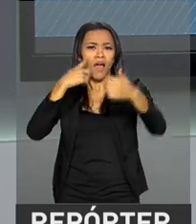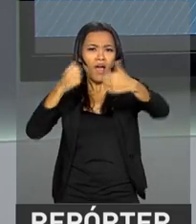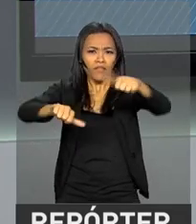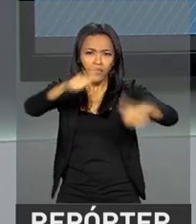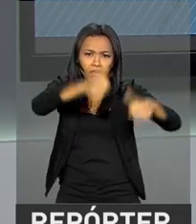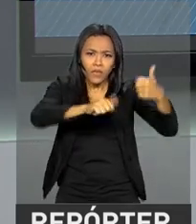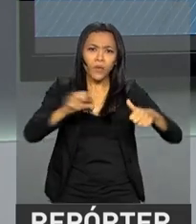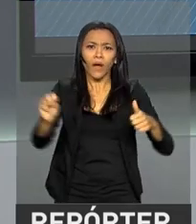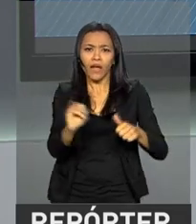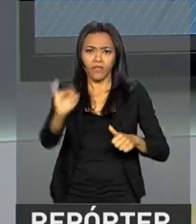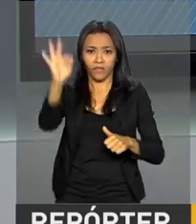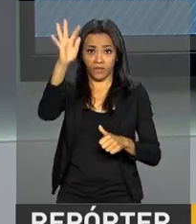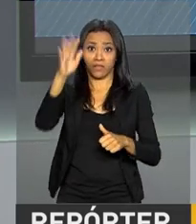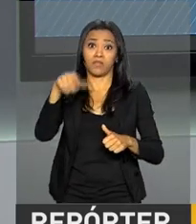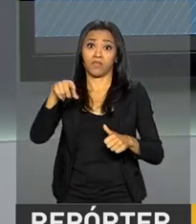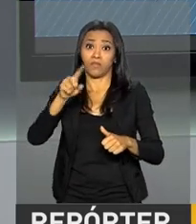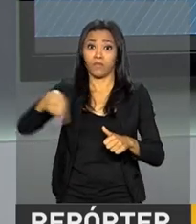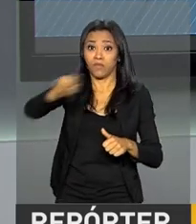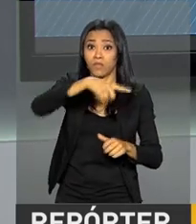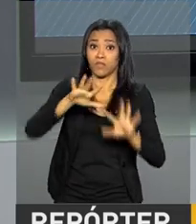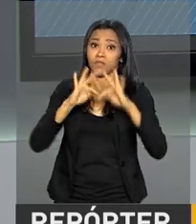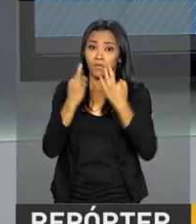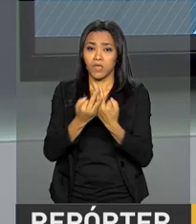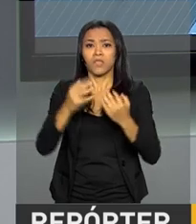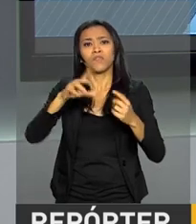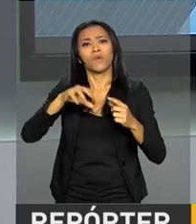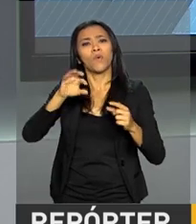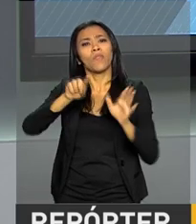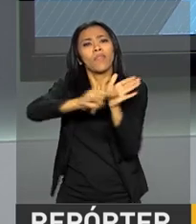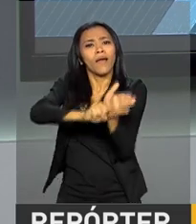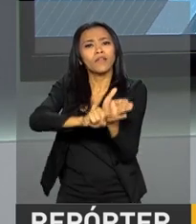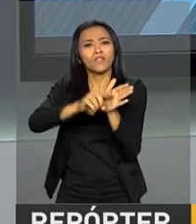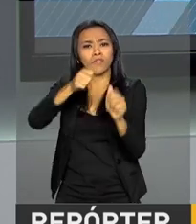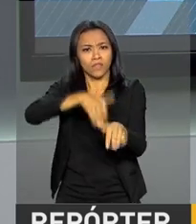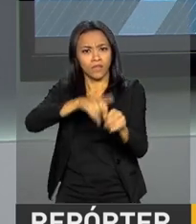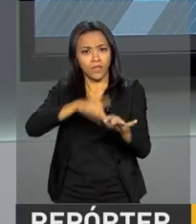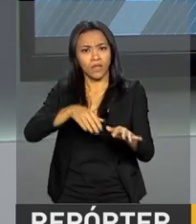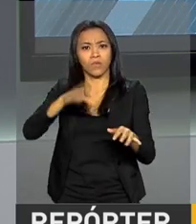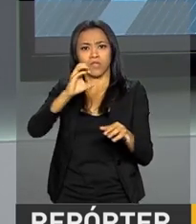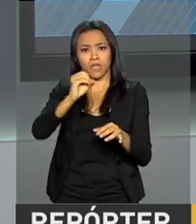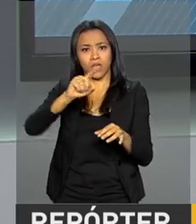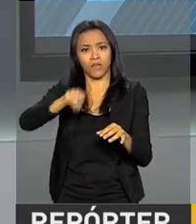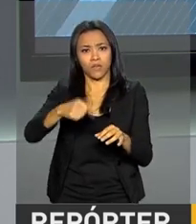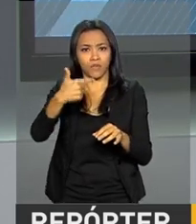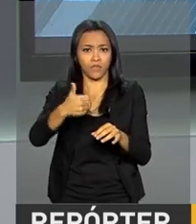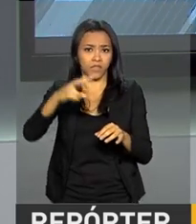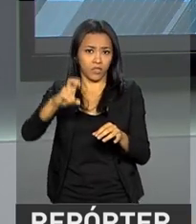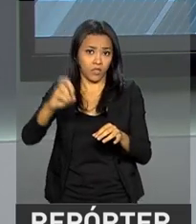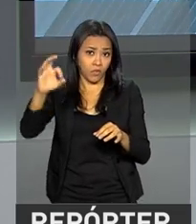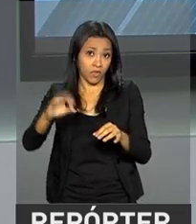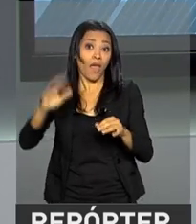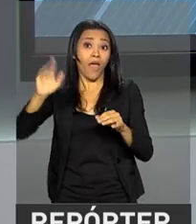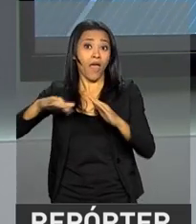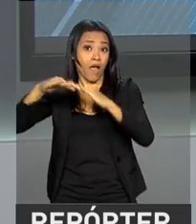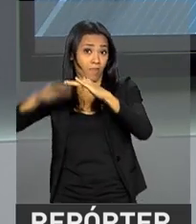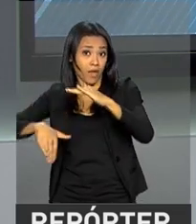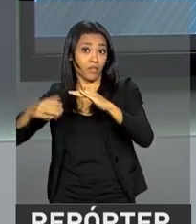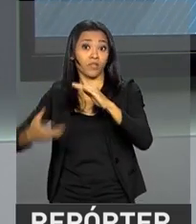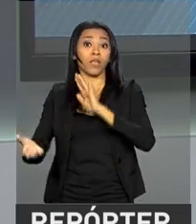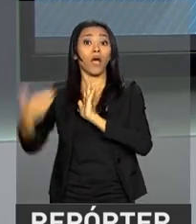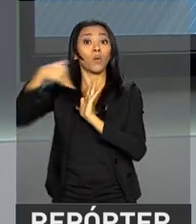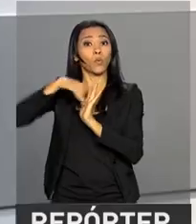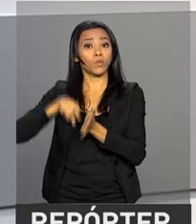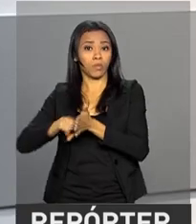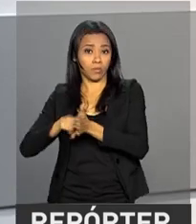baixa renda. Em setembro, a variação ficou negativa em 0,25%, percentual abaixo da última apuração, em